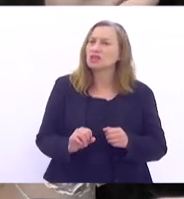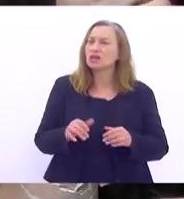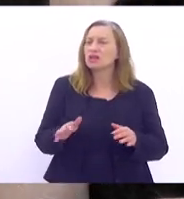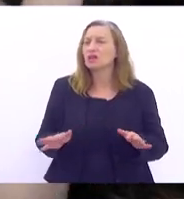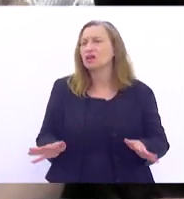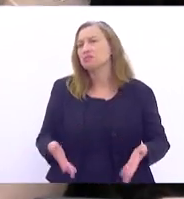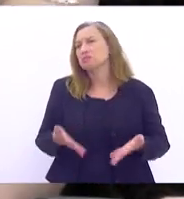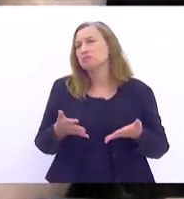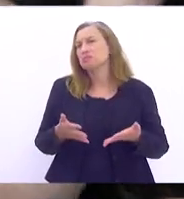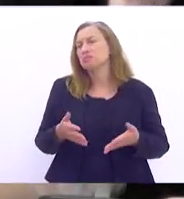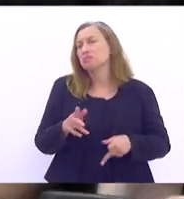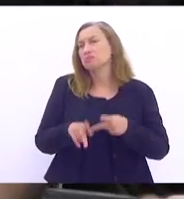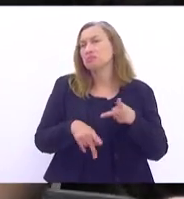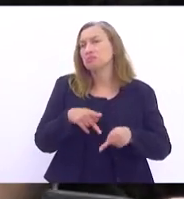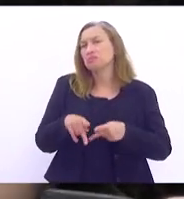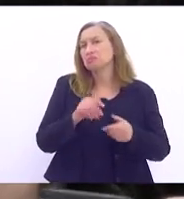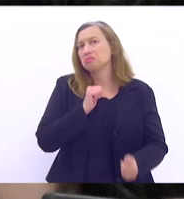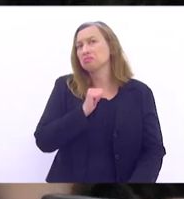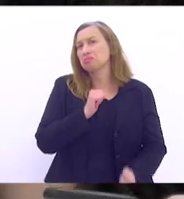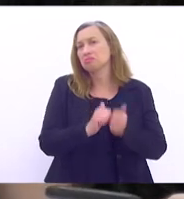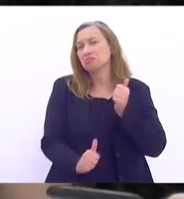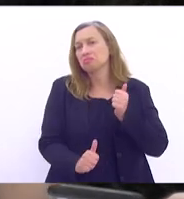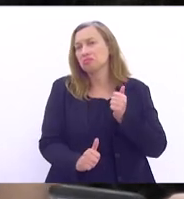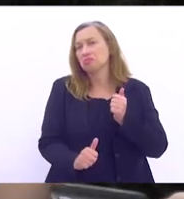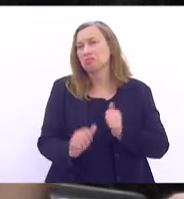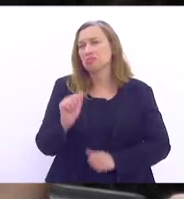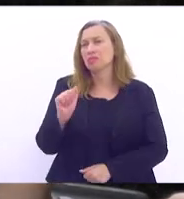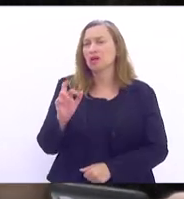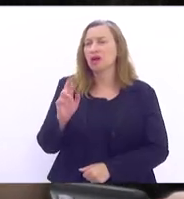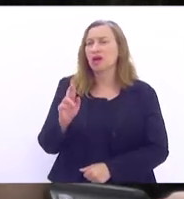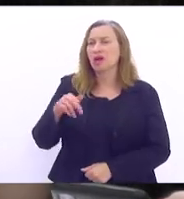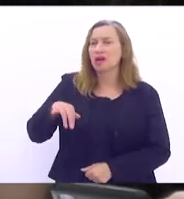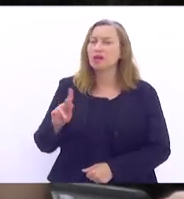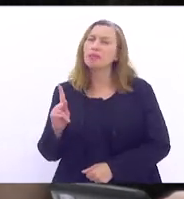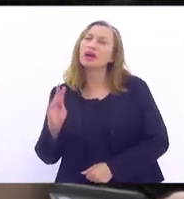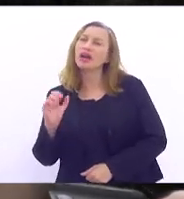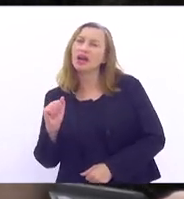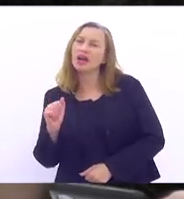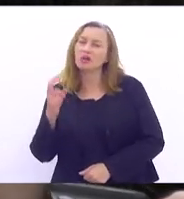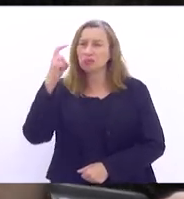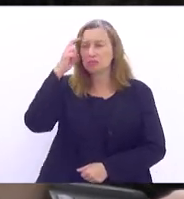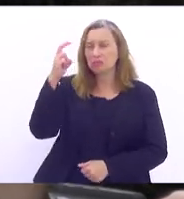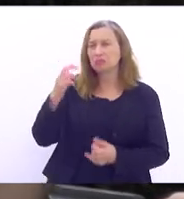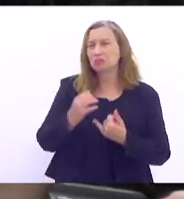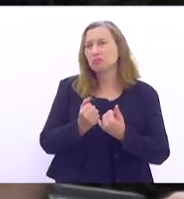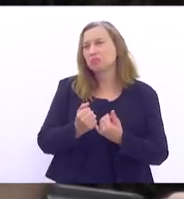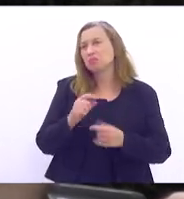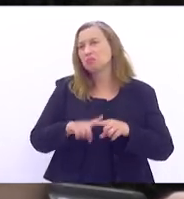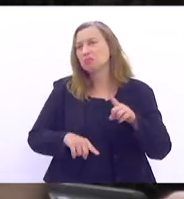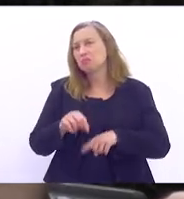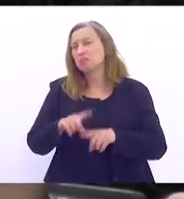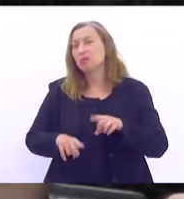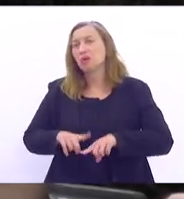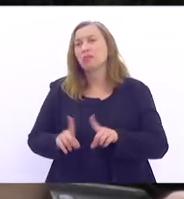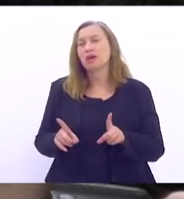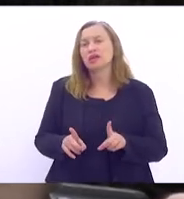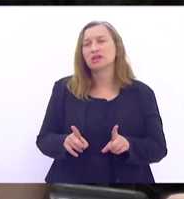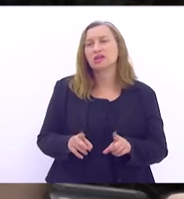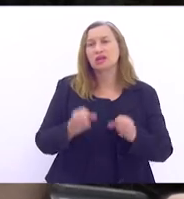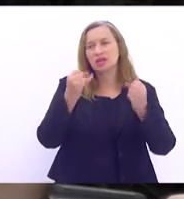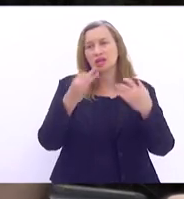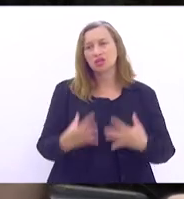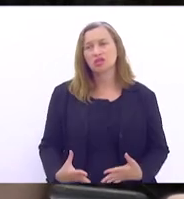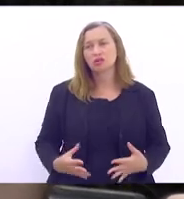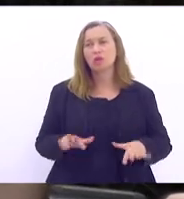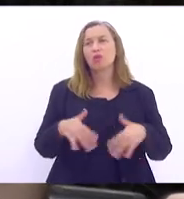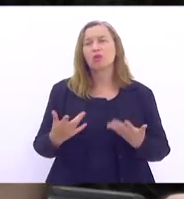manifestação popular do futebol na arquibancada um patrimônio cultural imaterial. Mas ela cita no escopo do projeto qual era